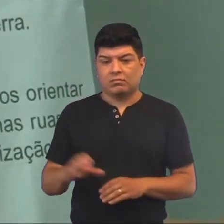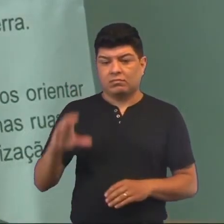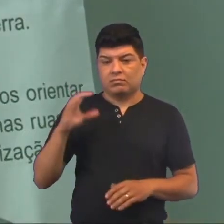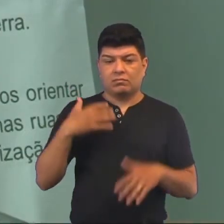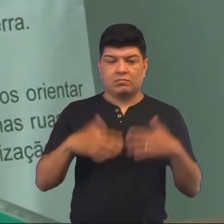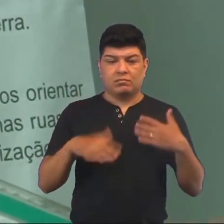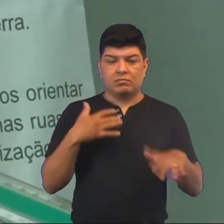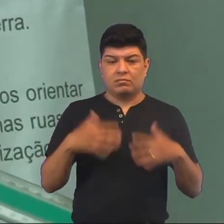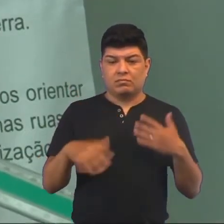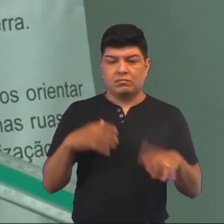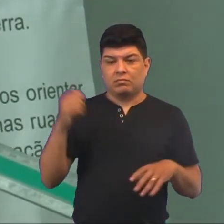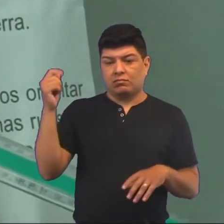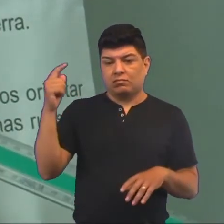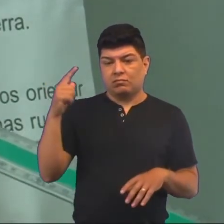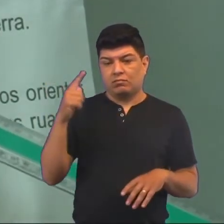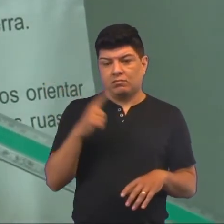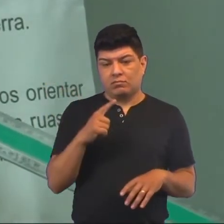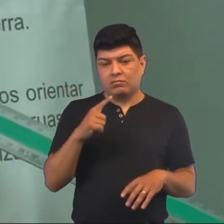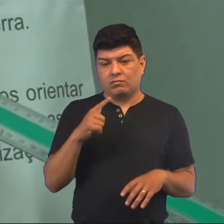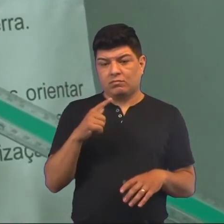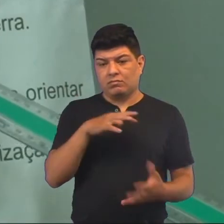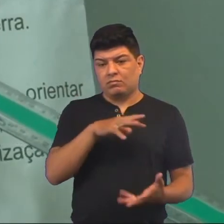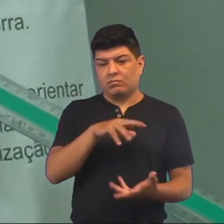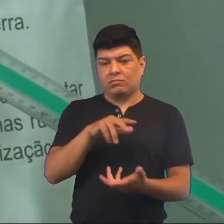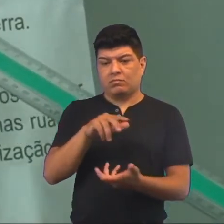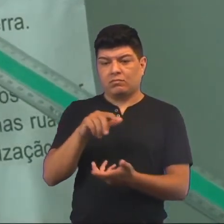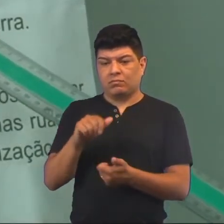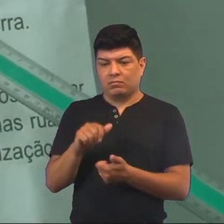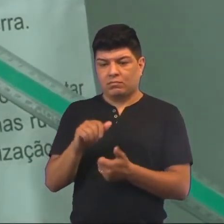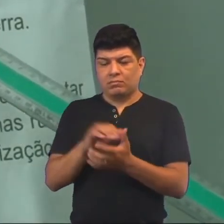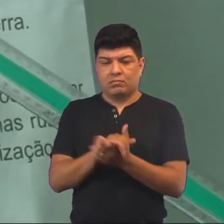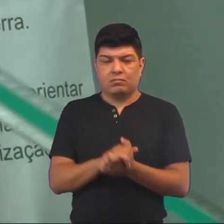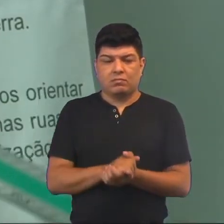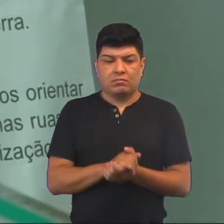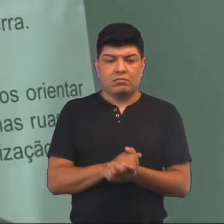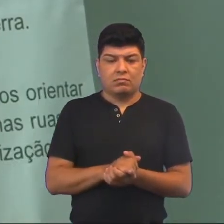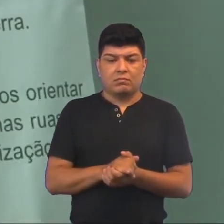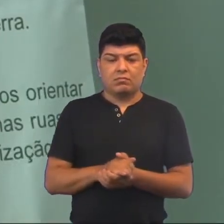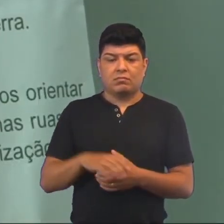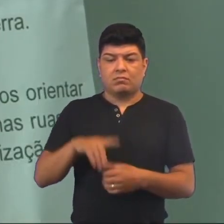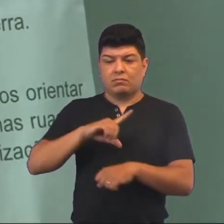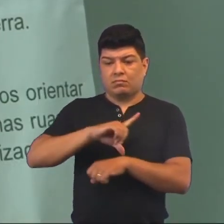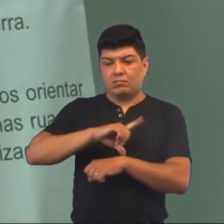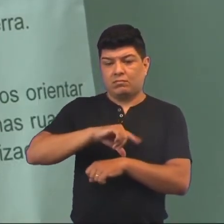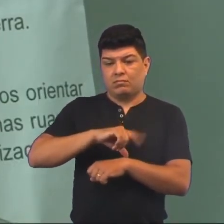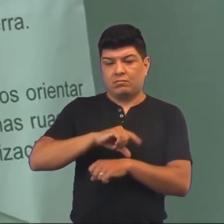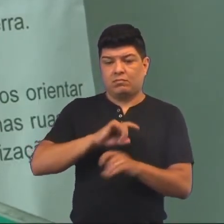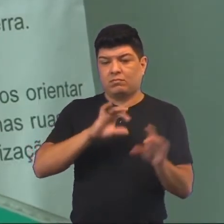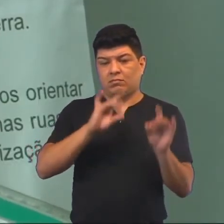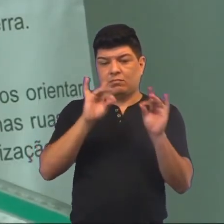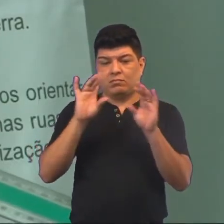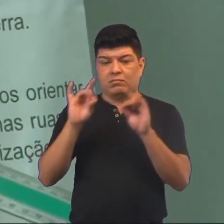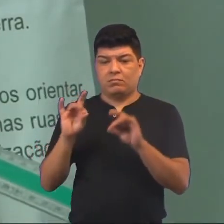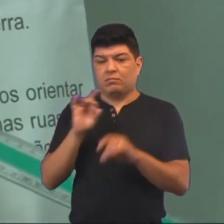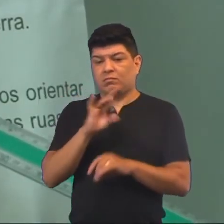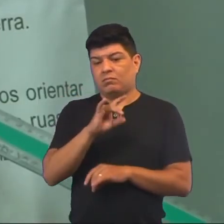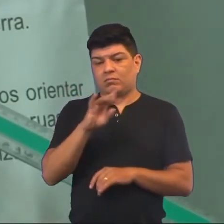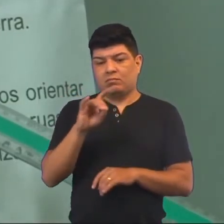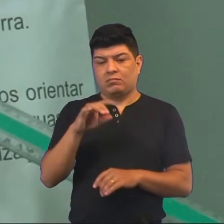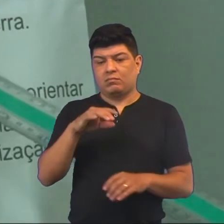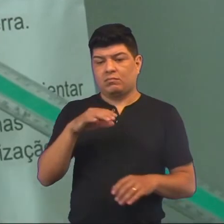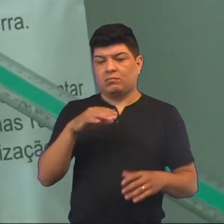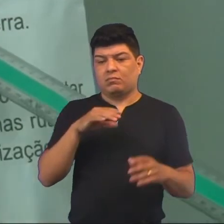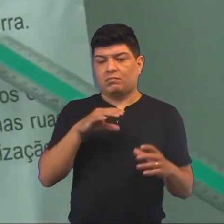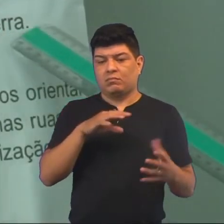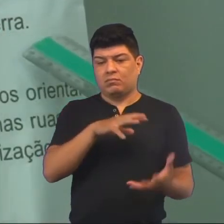C, pelo movimento aparente do Sol em torno da Terra. D, pelo fuso horário específico de